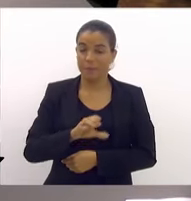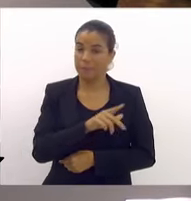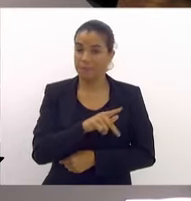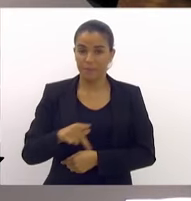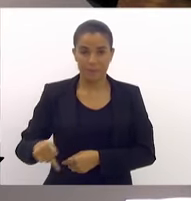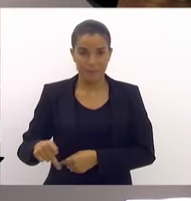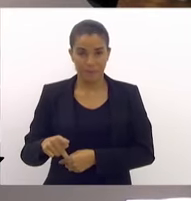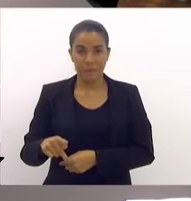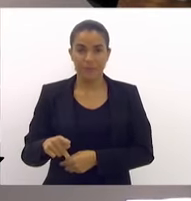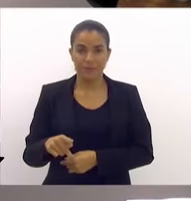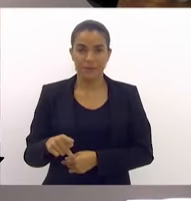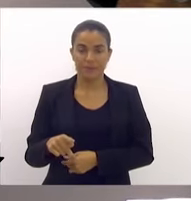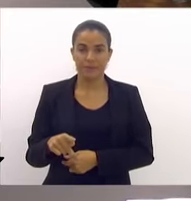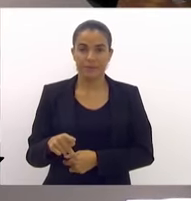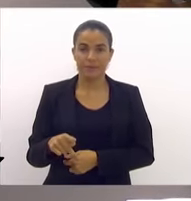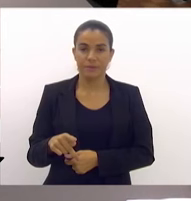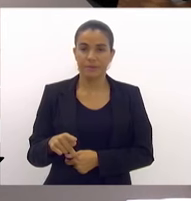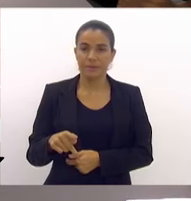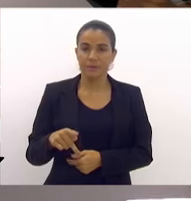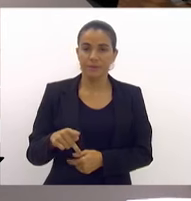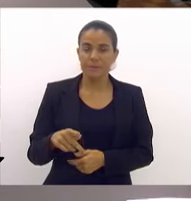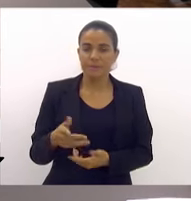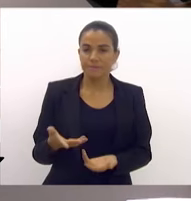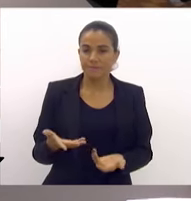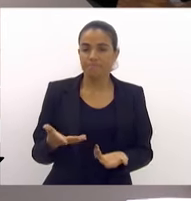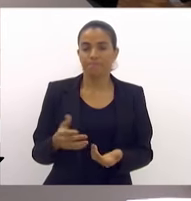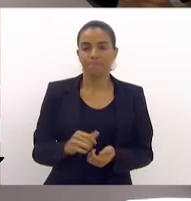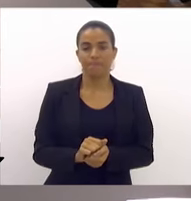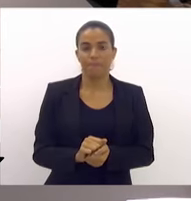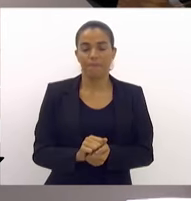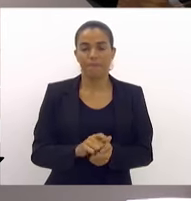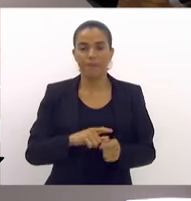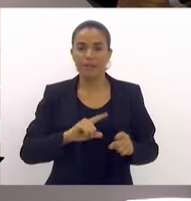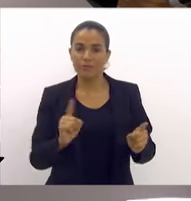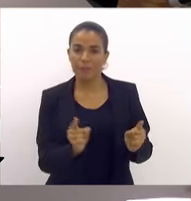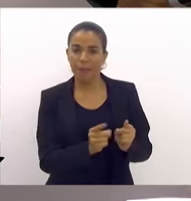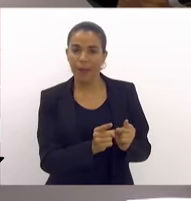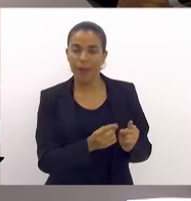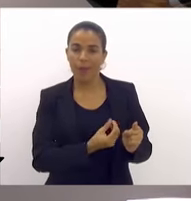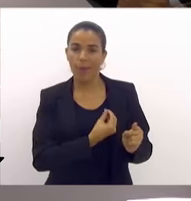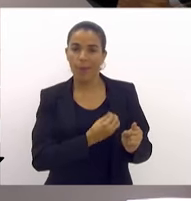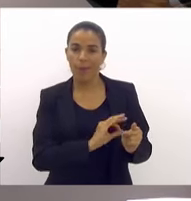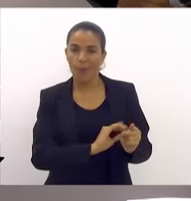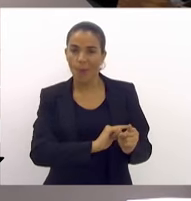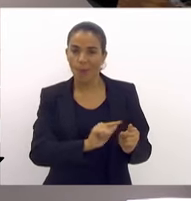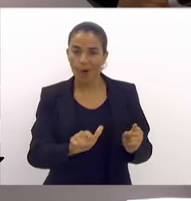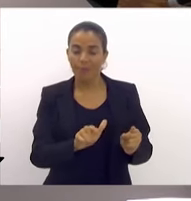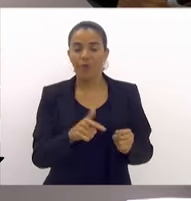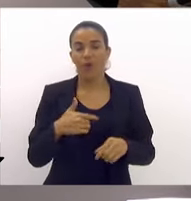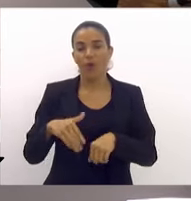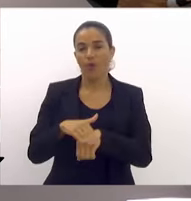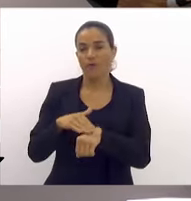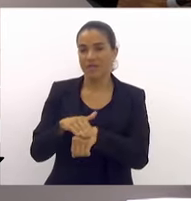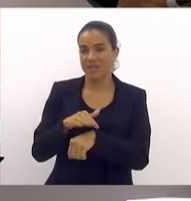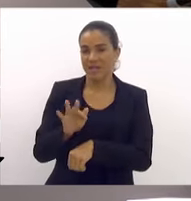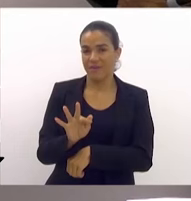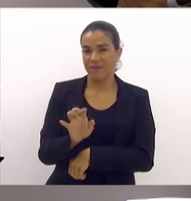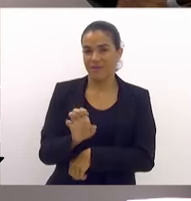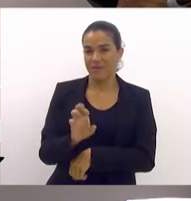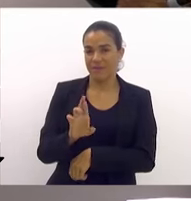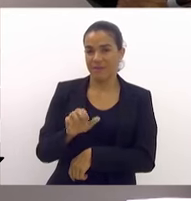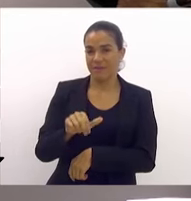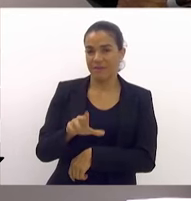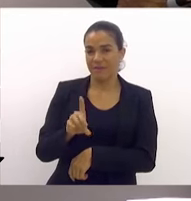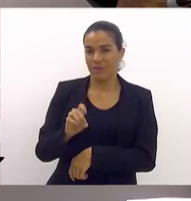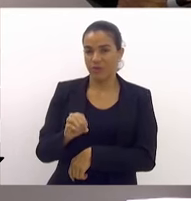Presidente, na sua curta ausência, eu falava com o doutor Fernando Amorim, que está